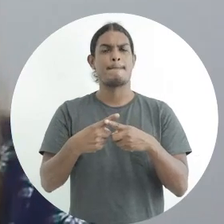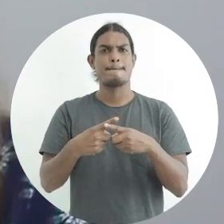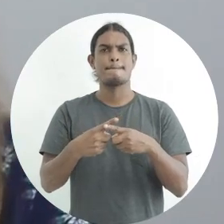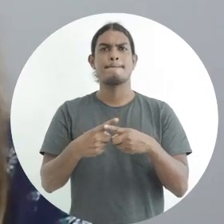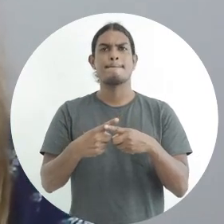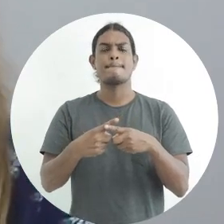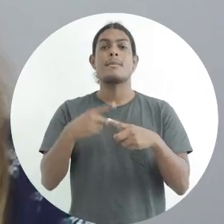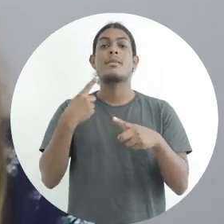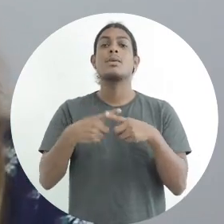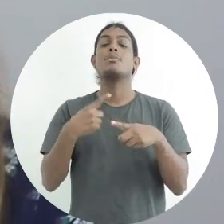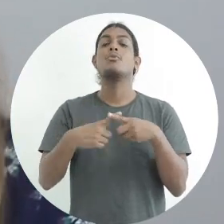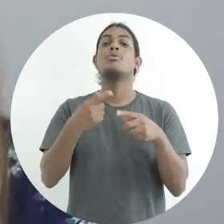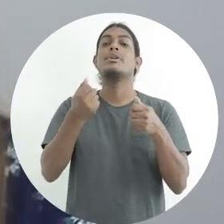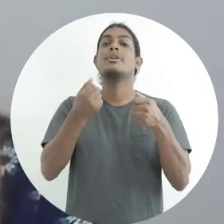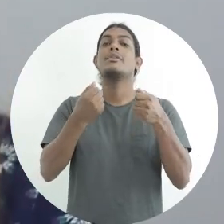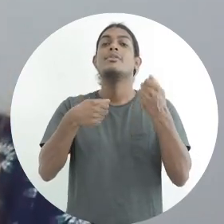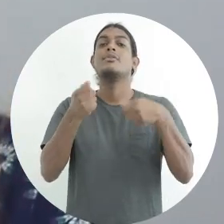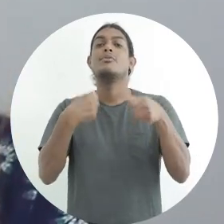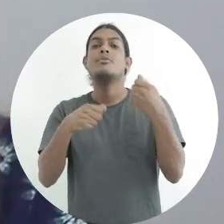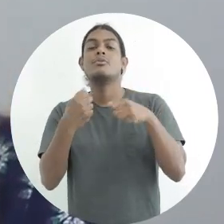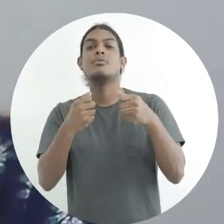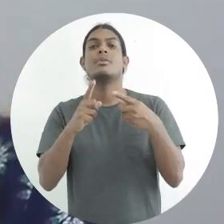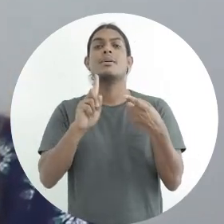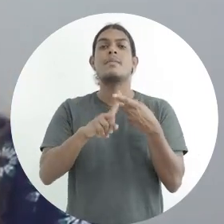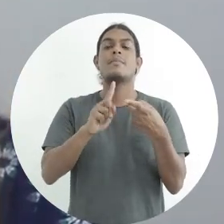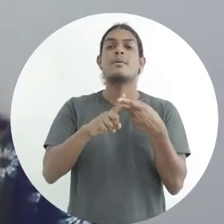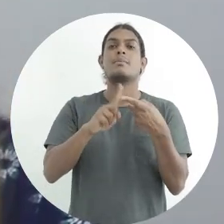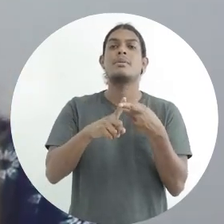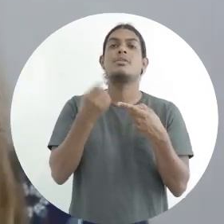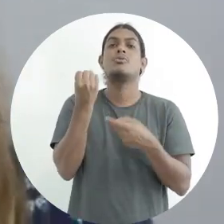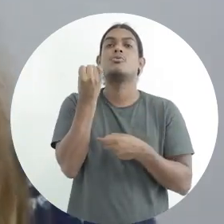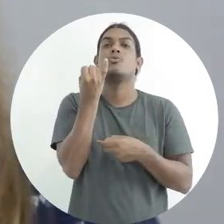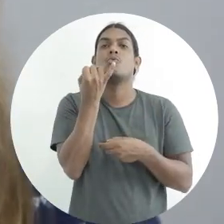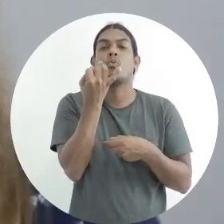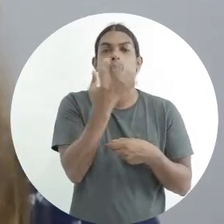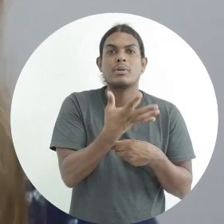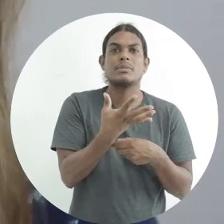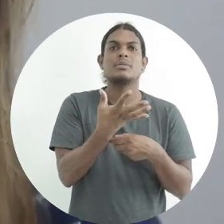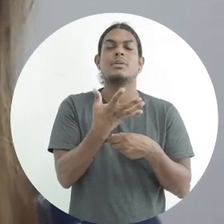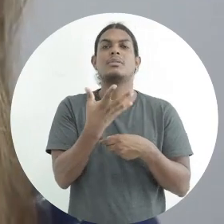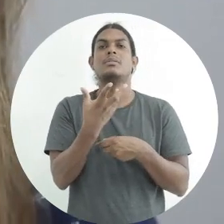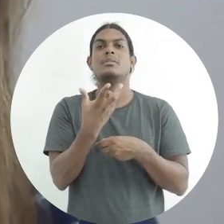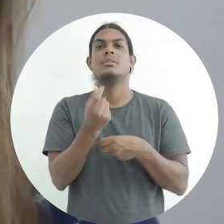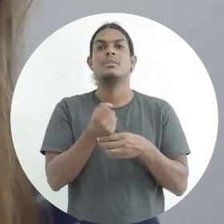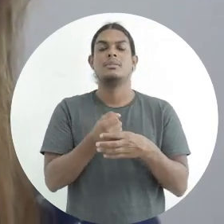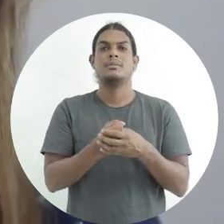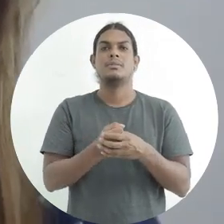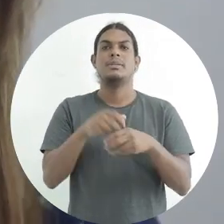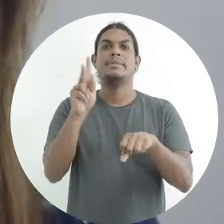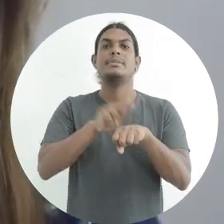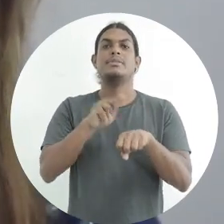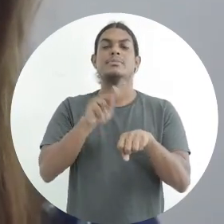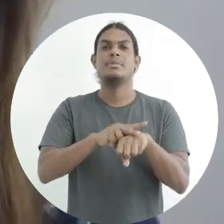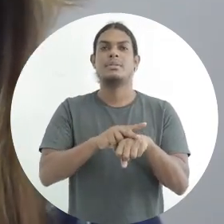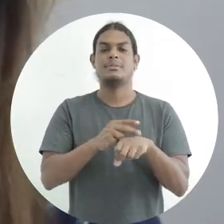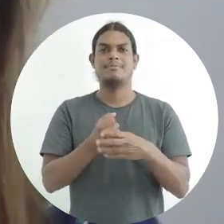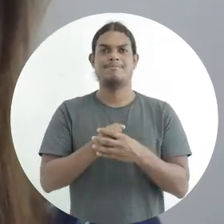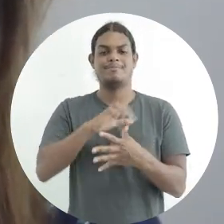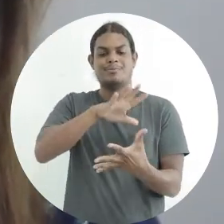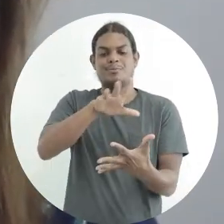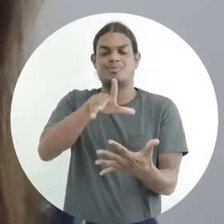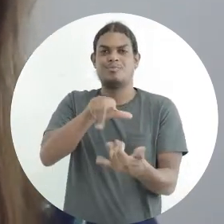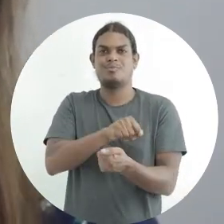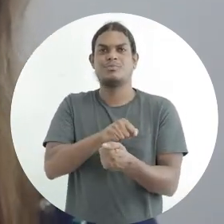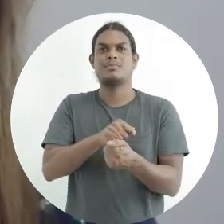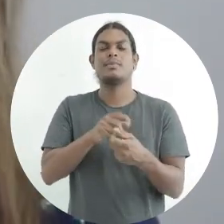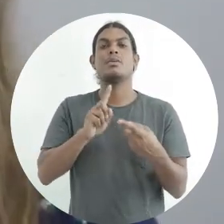Sabe por que controla também a quantidade de moeda estrangeira? Sabe por que o governo controla os seus próprios